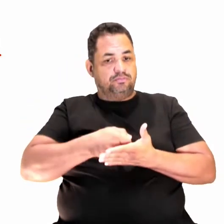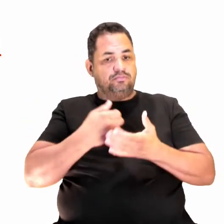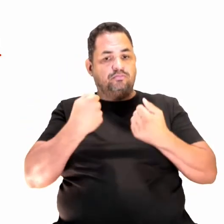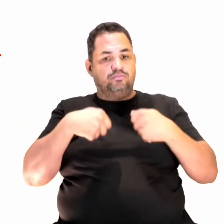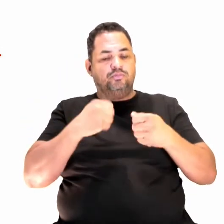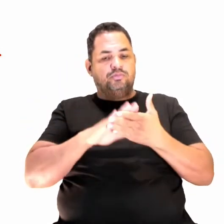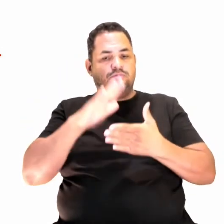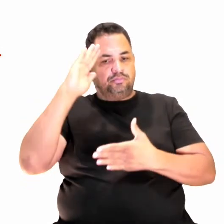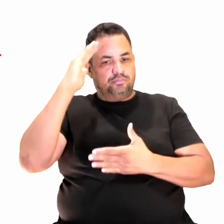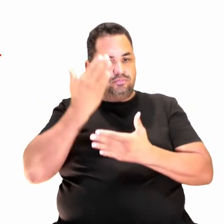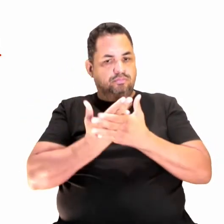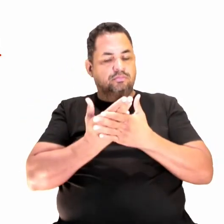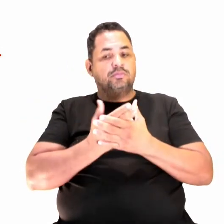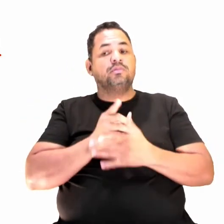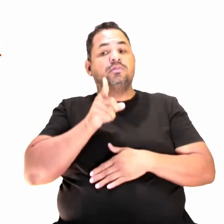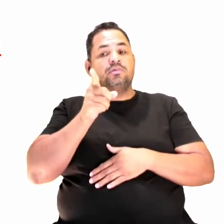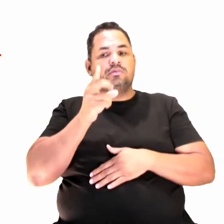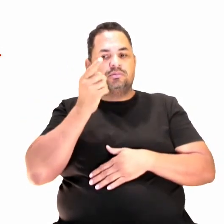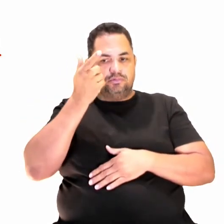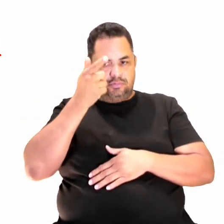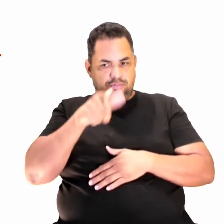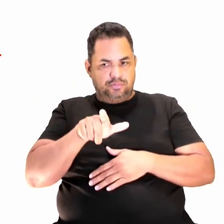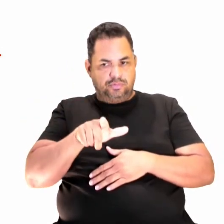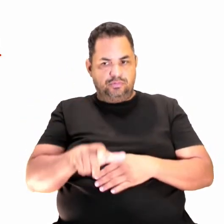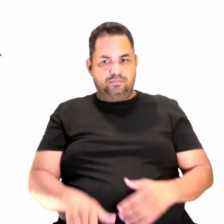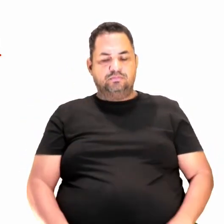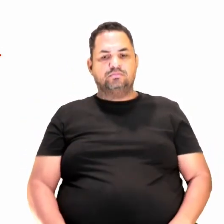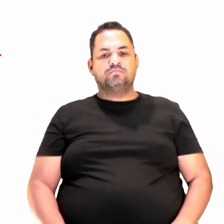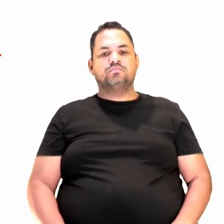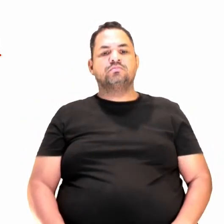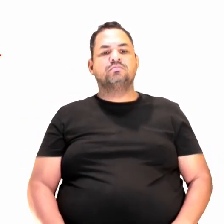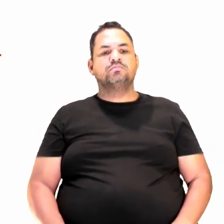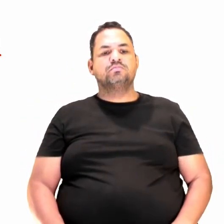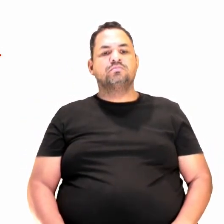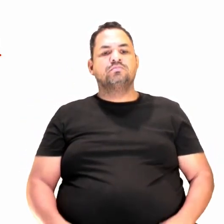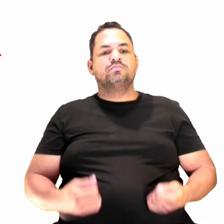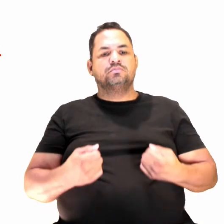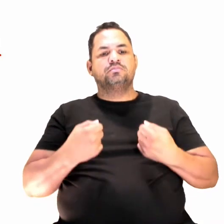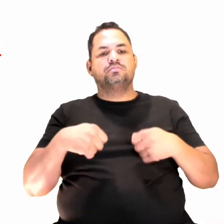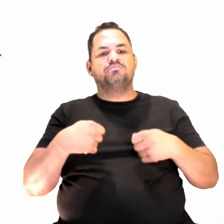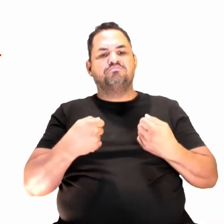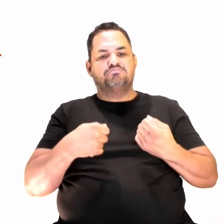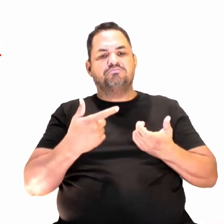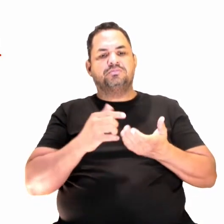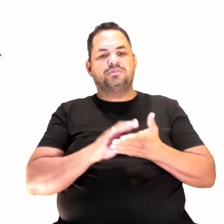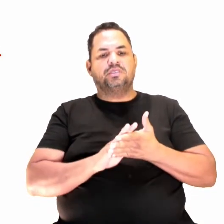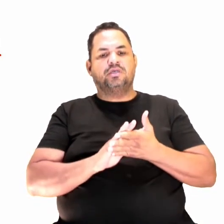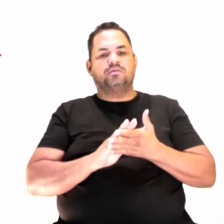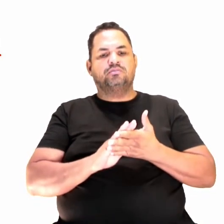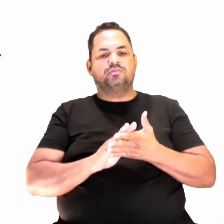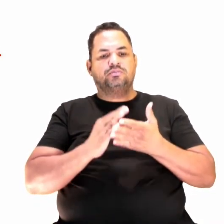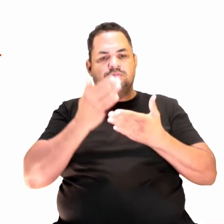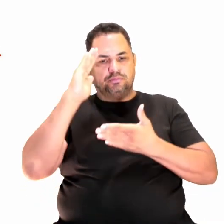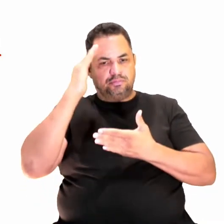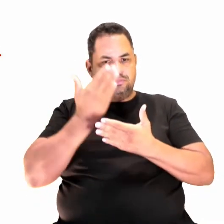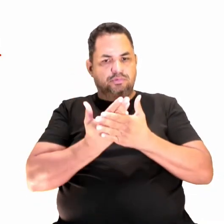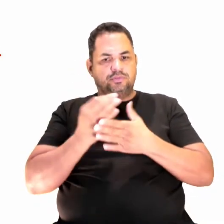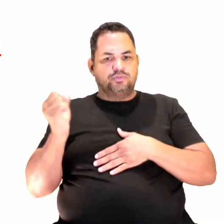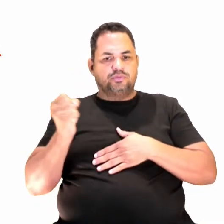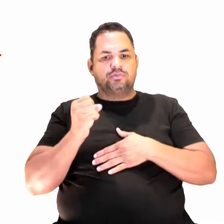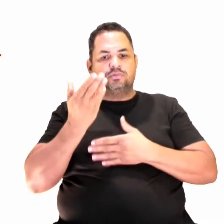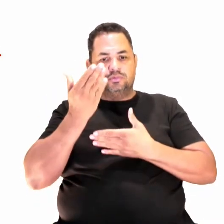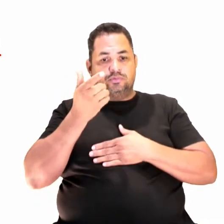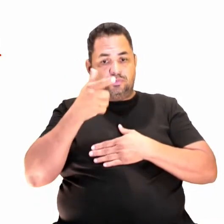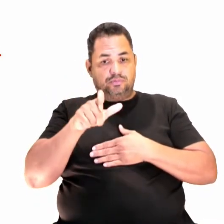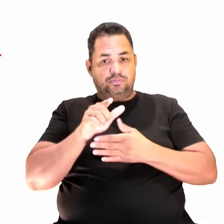se pode confiar nele novamente. Ele deve confiar de novo em você após explicar a